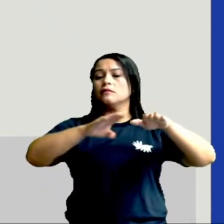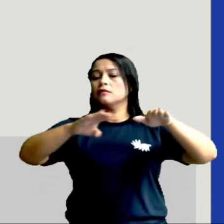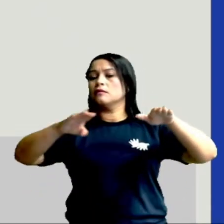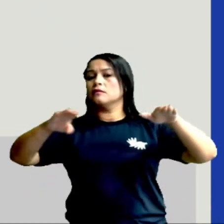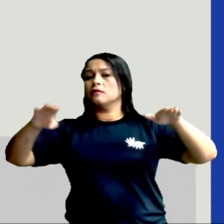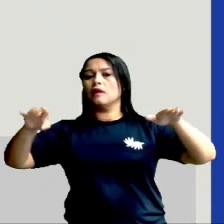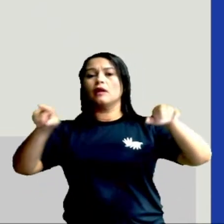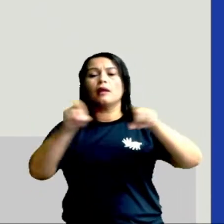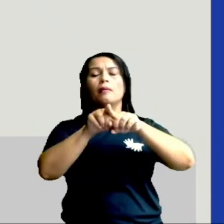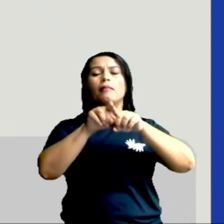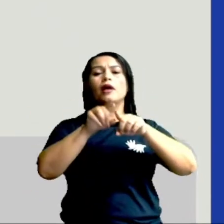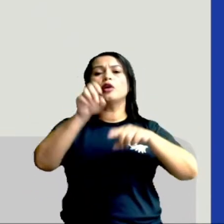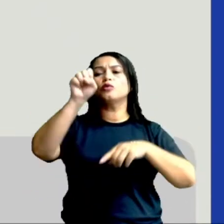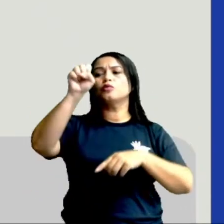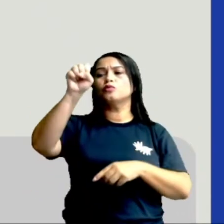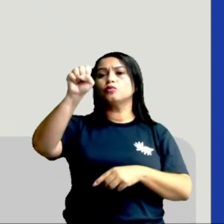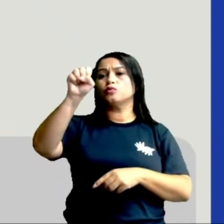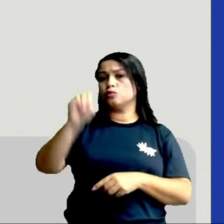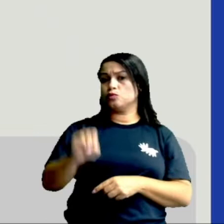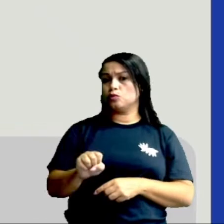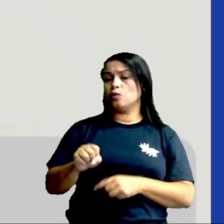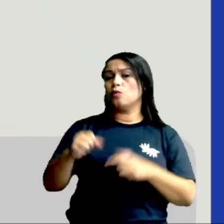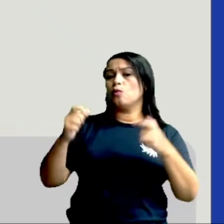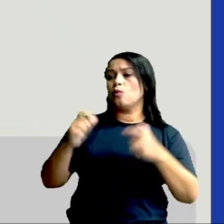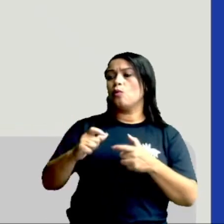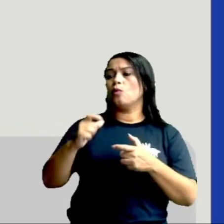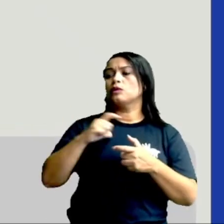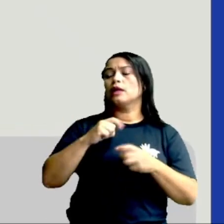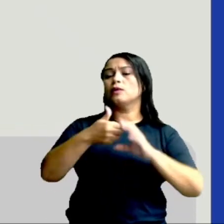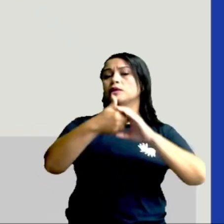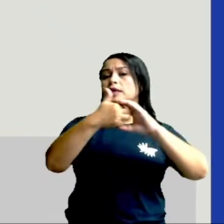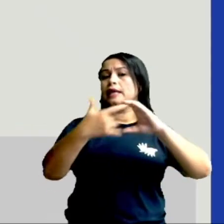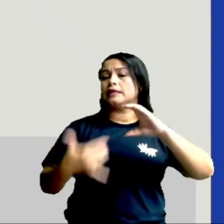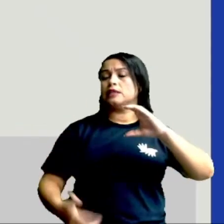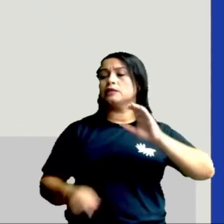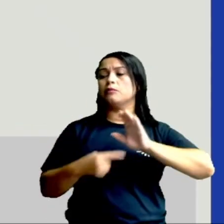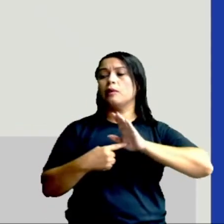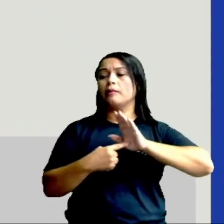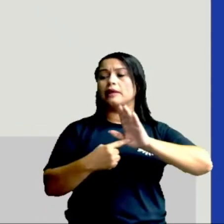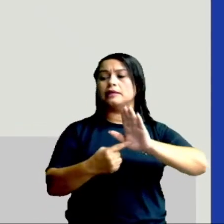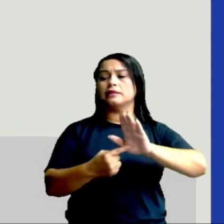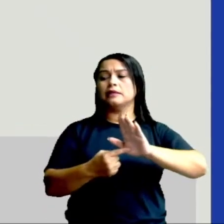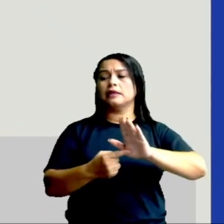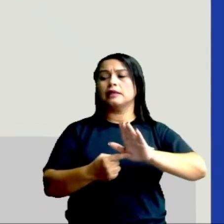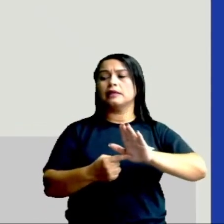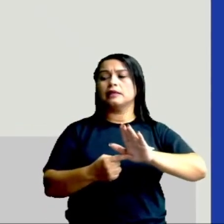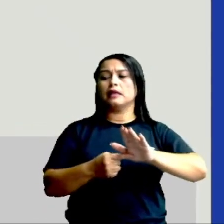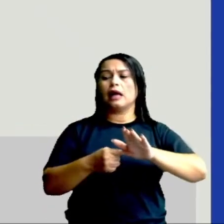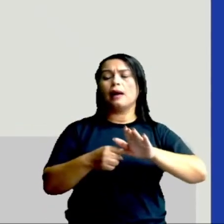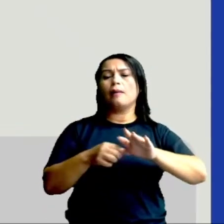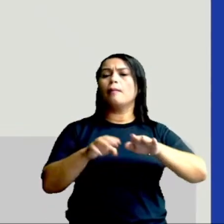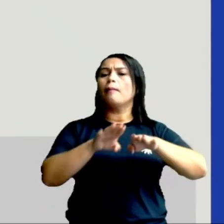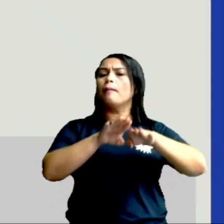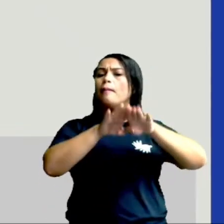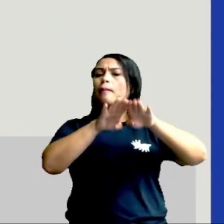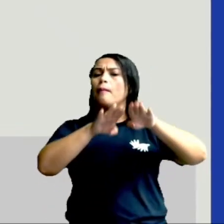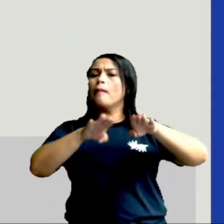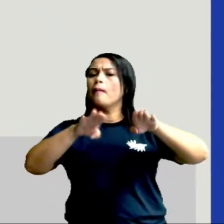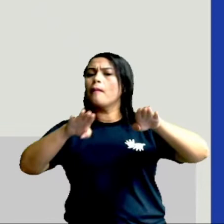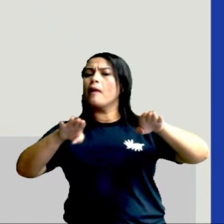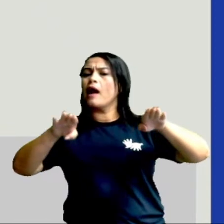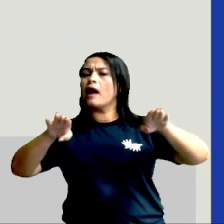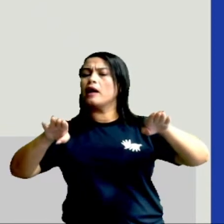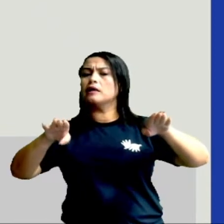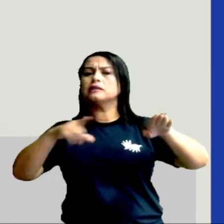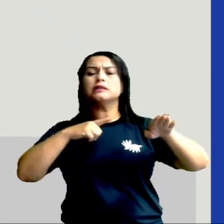ao sul do Planalto Central, caracterizada por apresentar um relevo menos acidentado e com solos